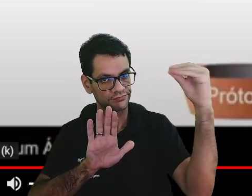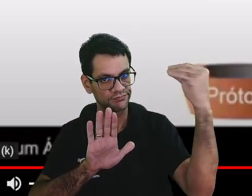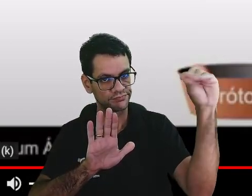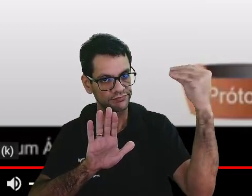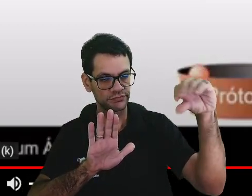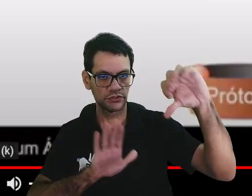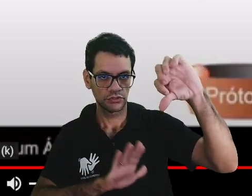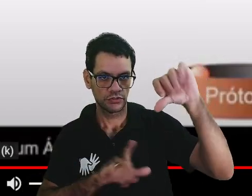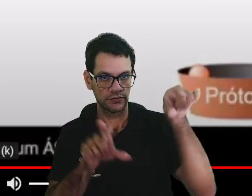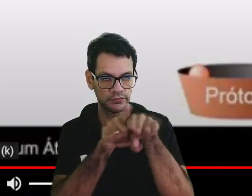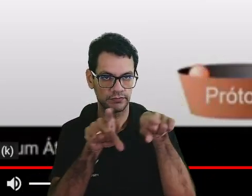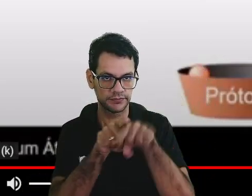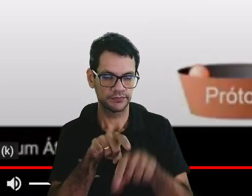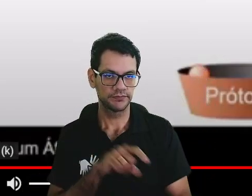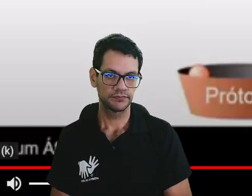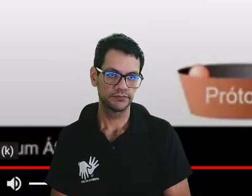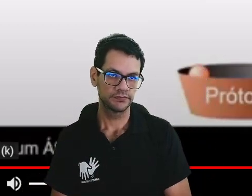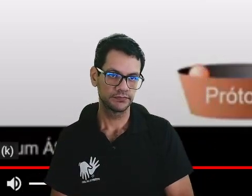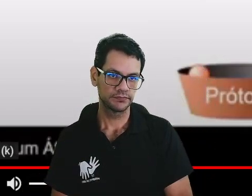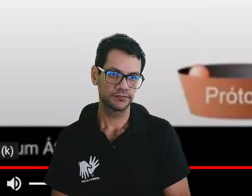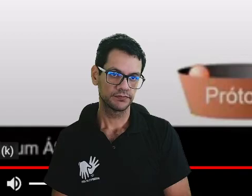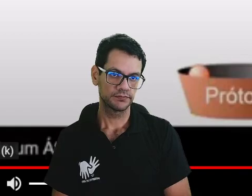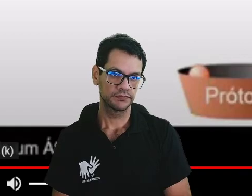3, 4, 5...